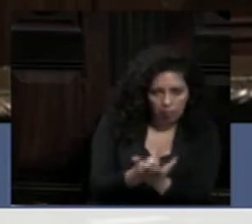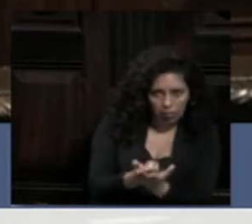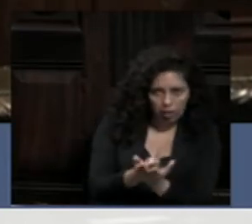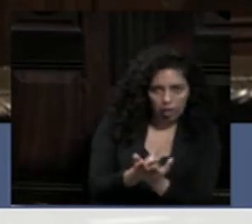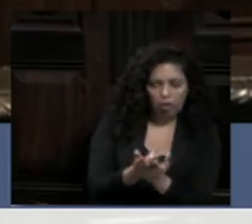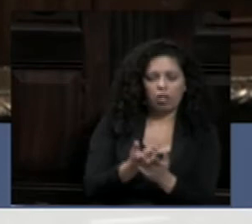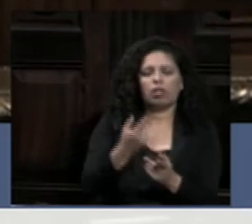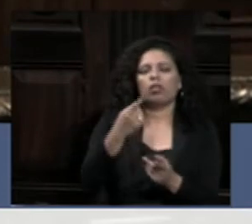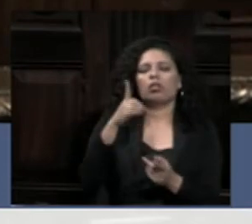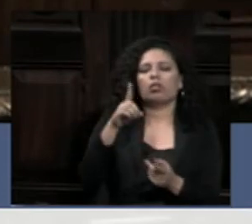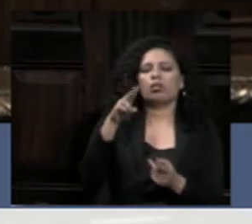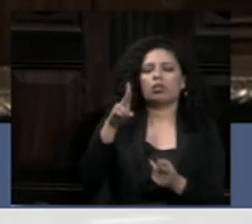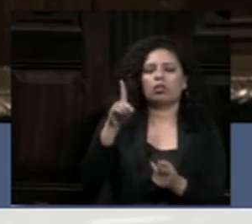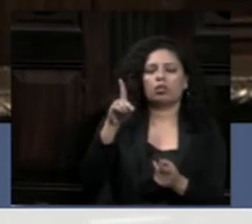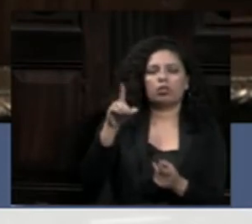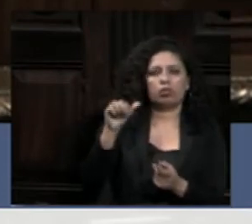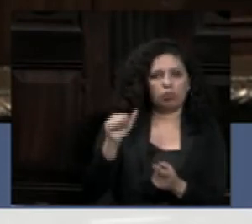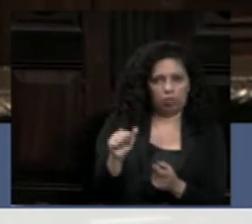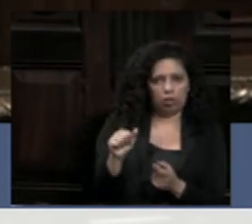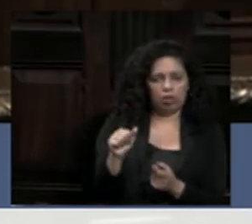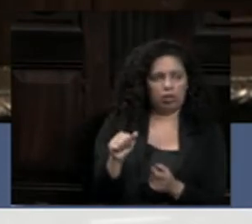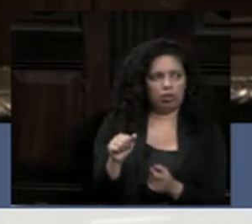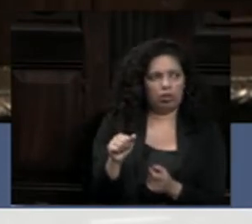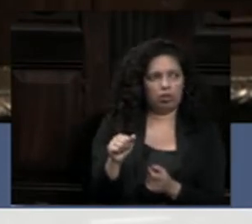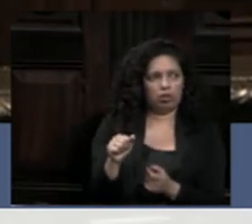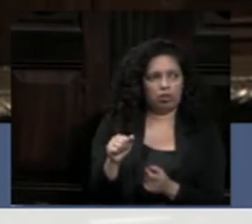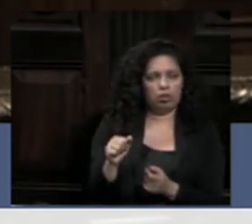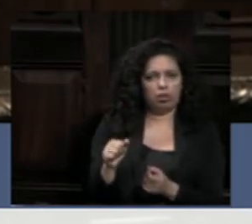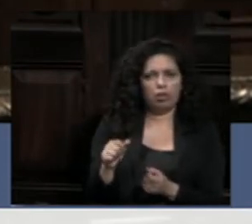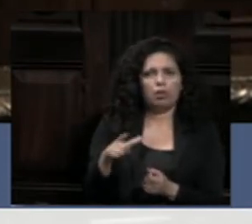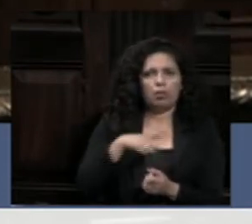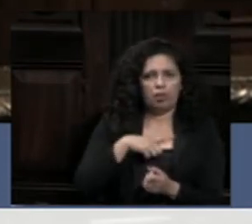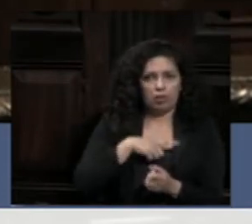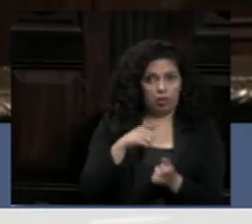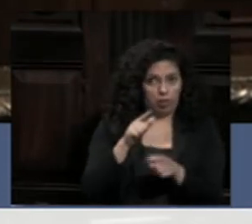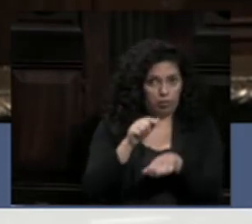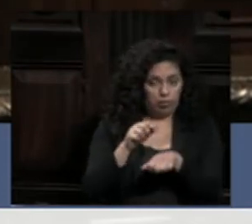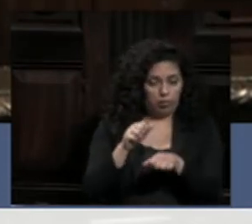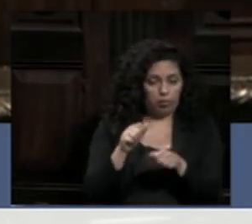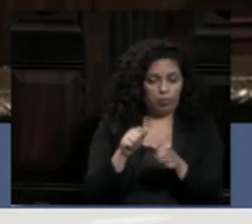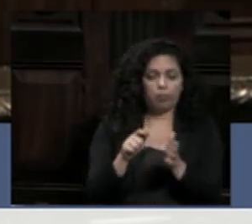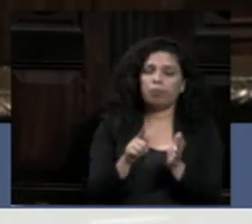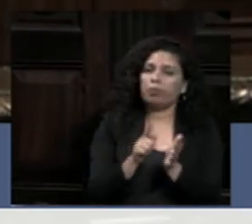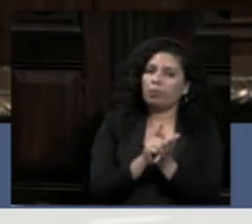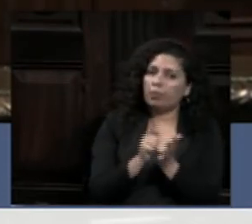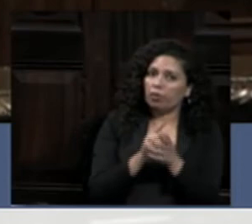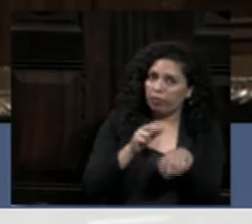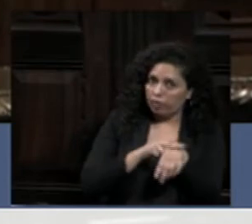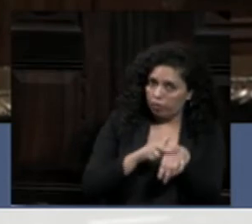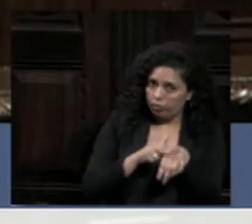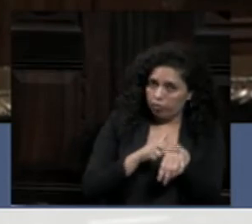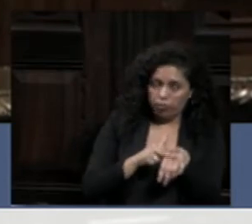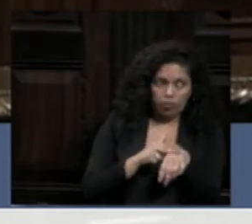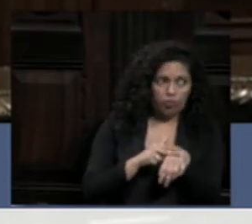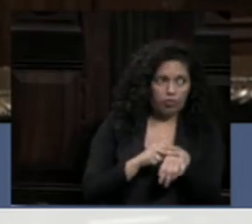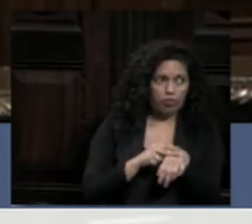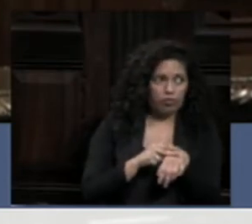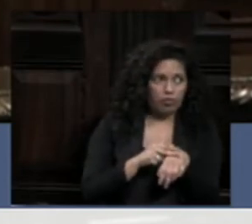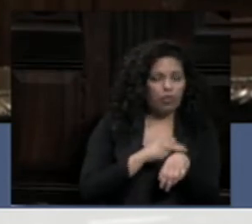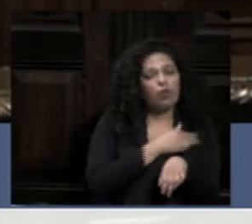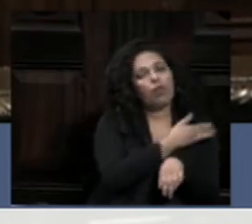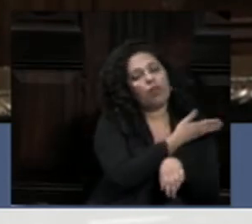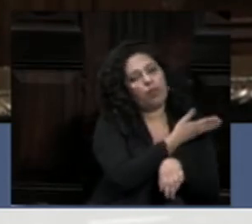Duda para obter o novo registro, o CRLV, deveria